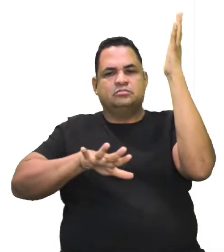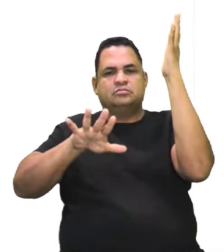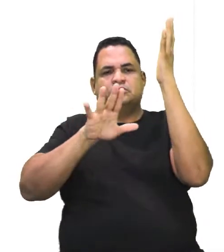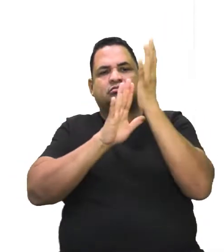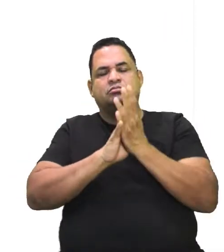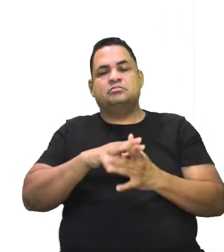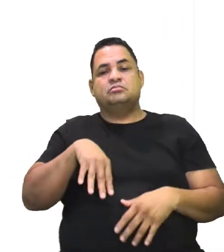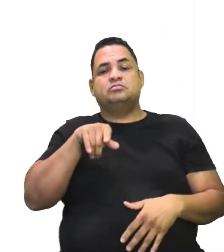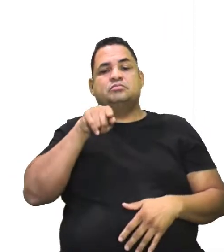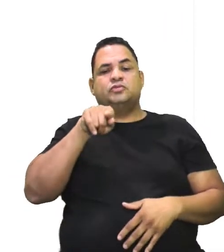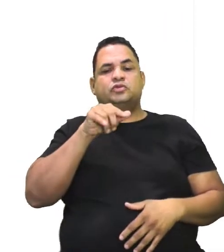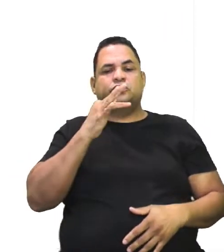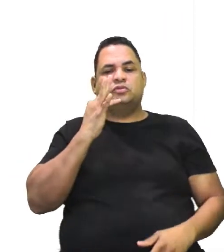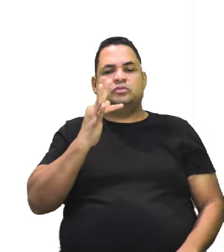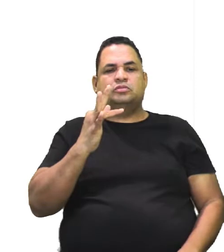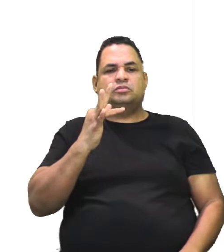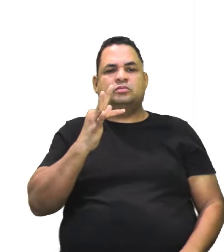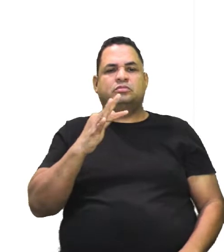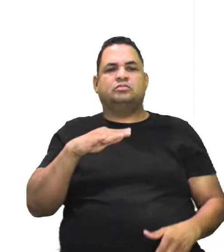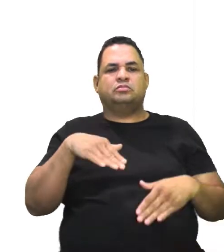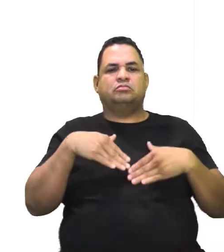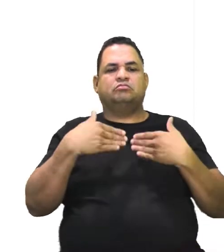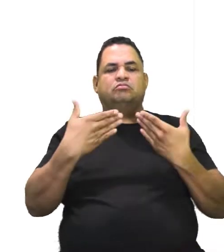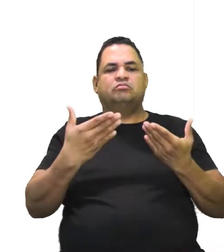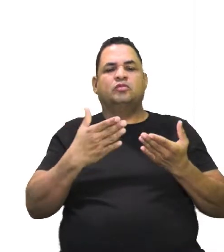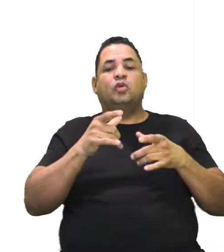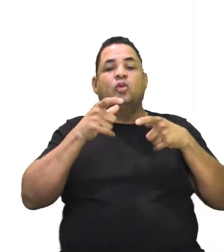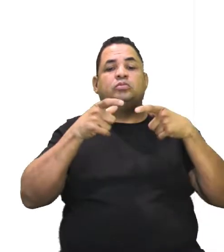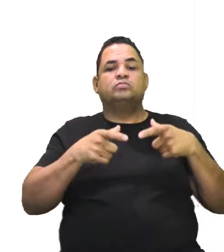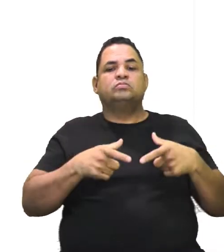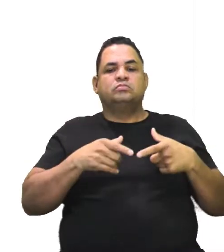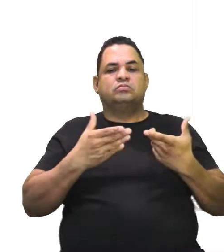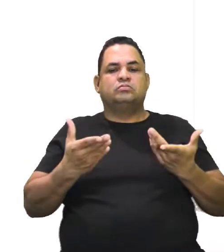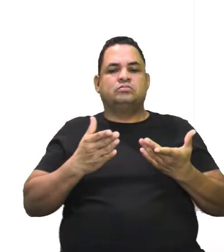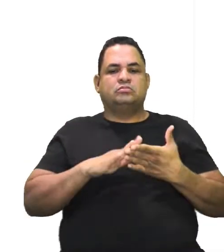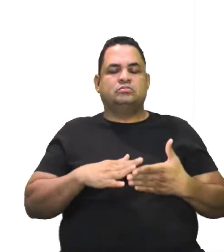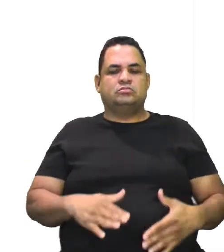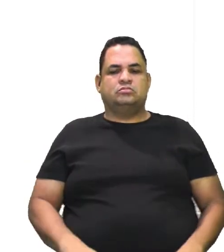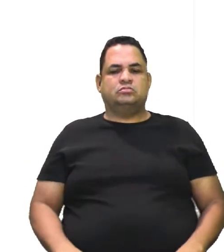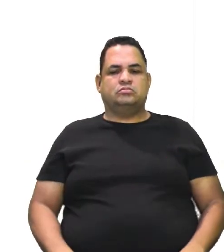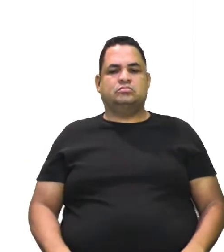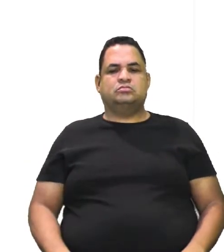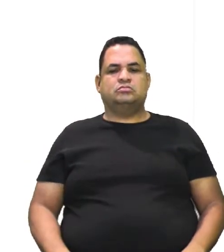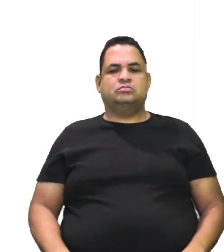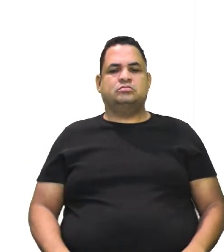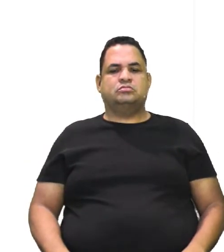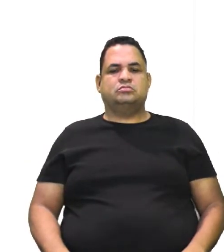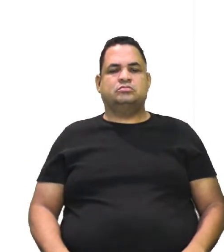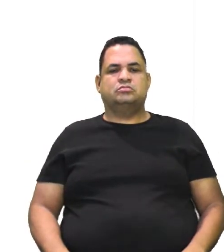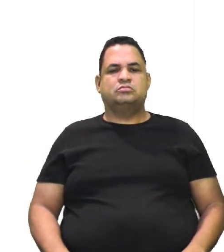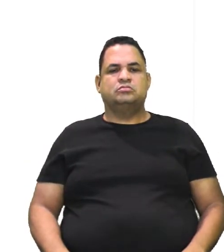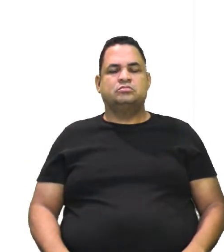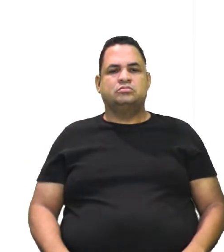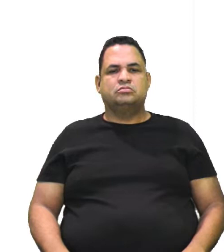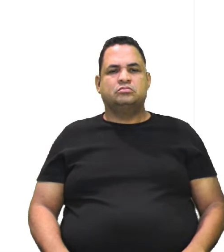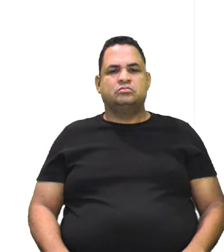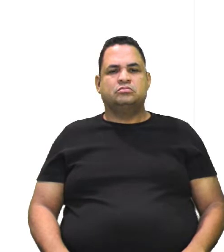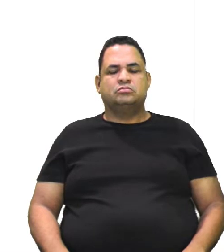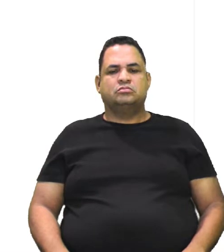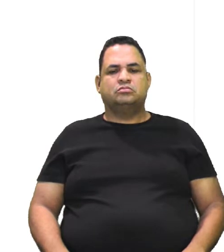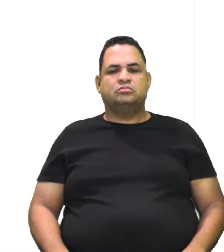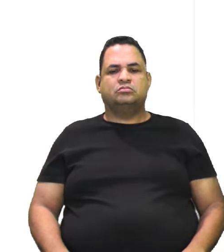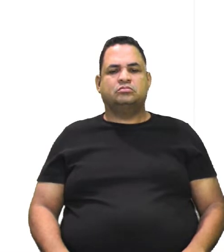o ponto F tem qual coordenada? O F